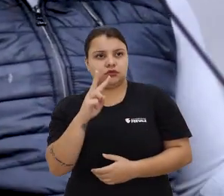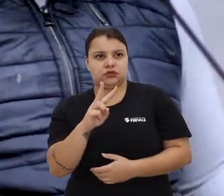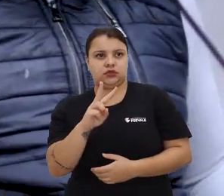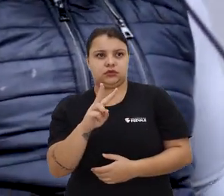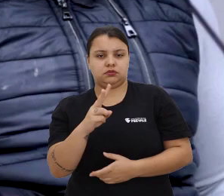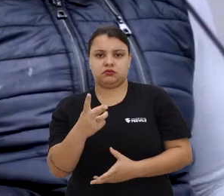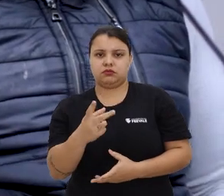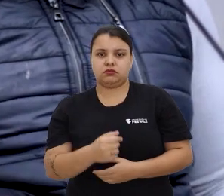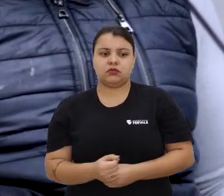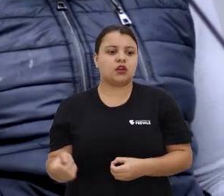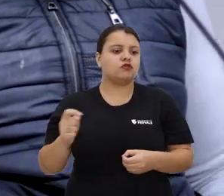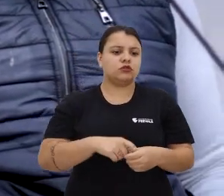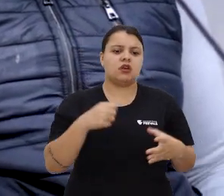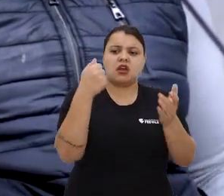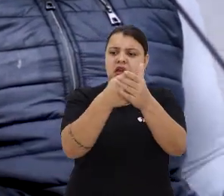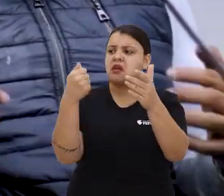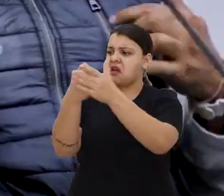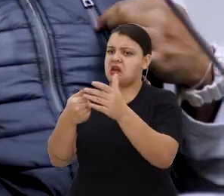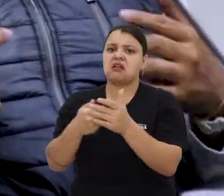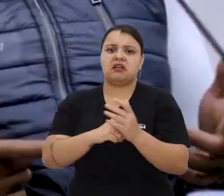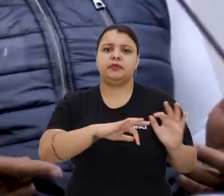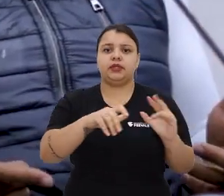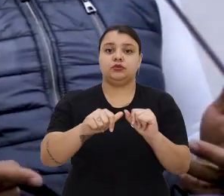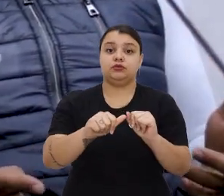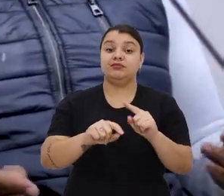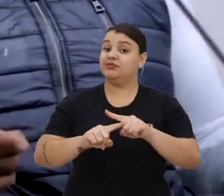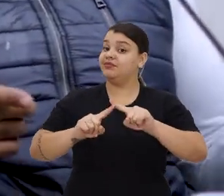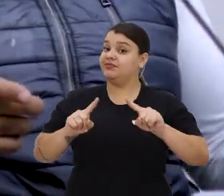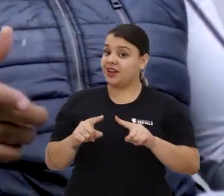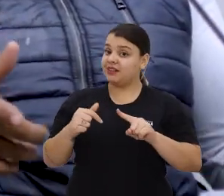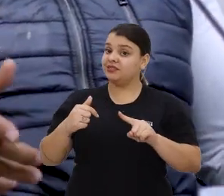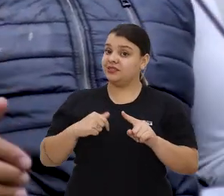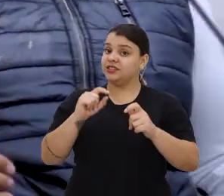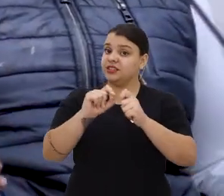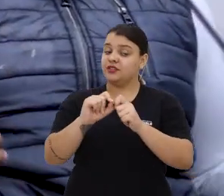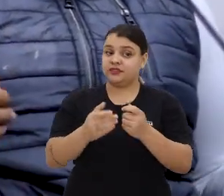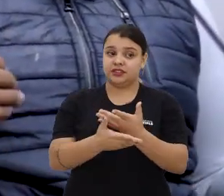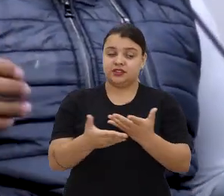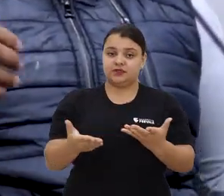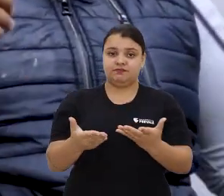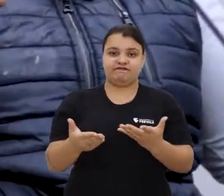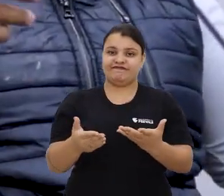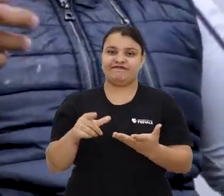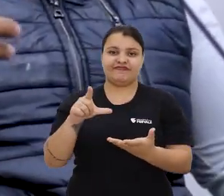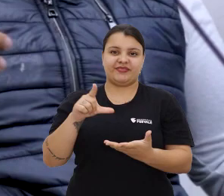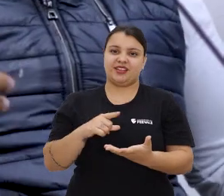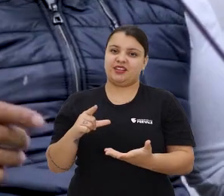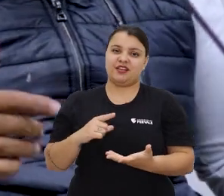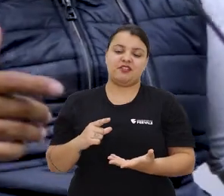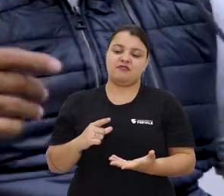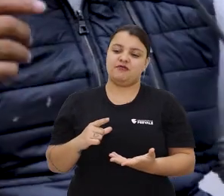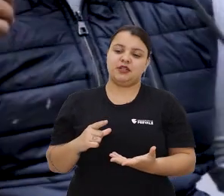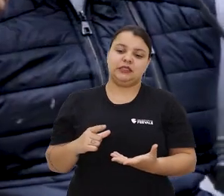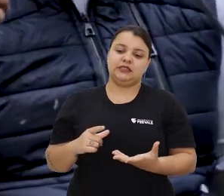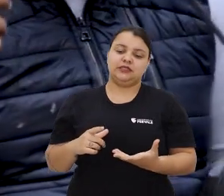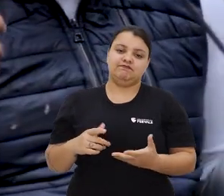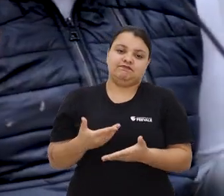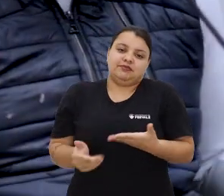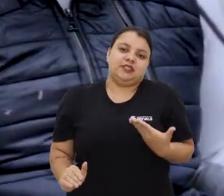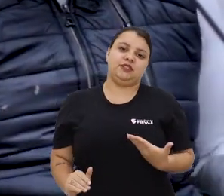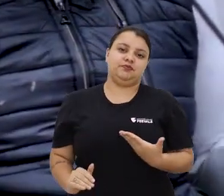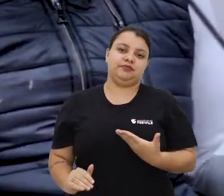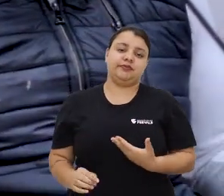voltar no vestiário e quebrar o vestiário. Mas se eu fizesse isso, eu ia dar toda a razão para os caras e dizer assim, porra, esse negão